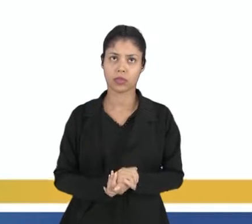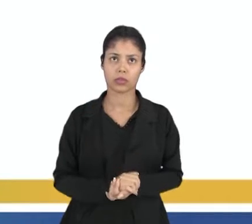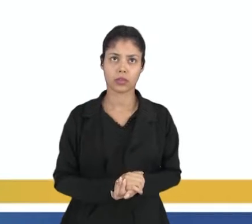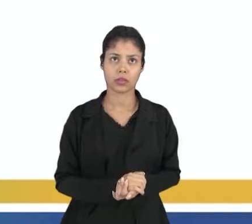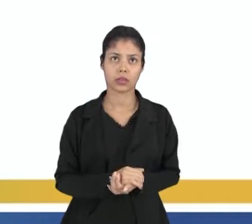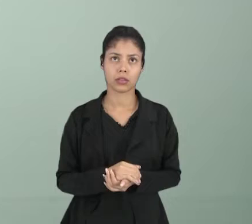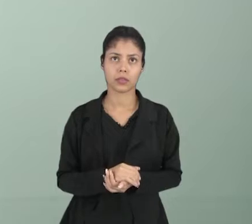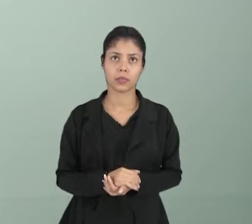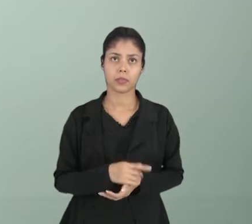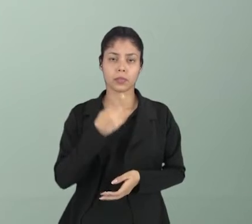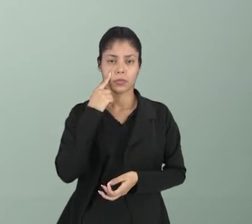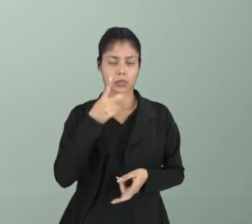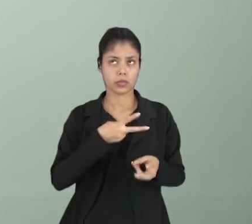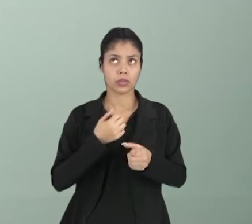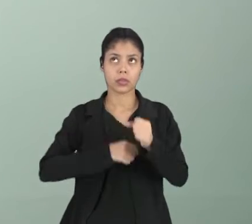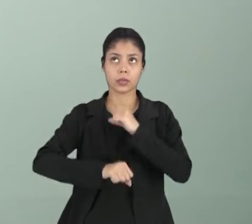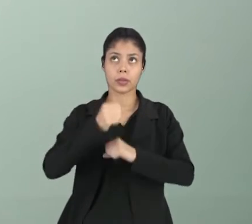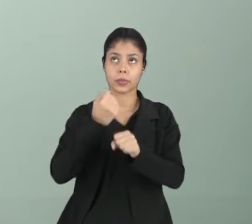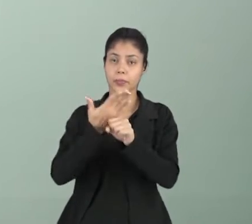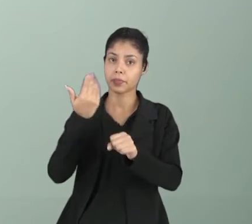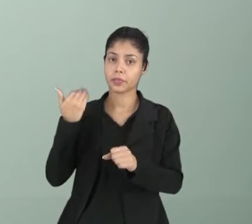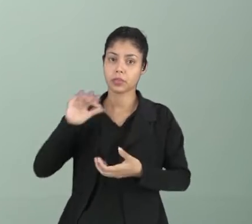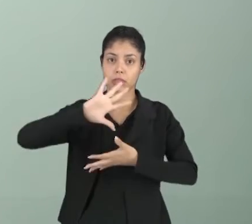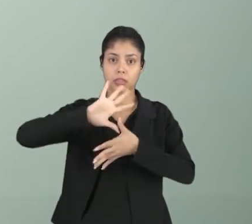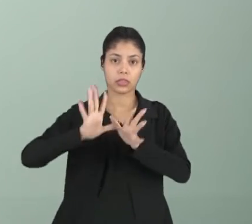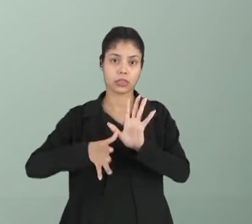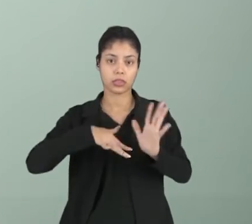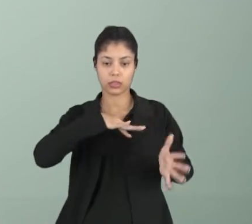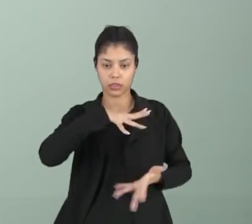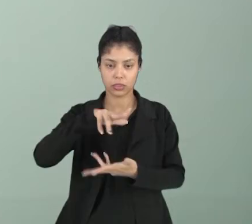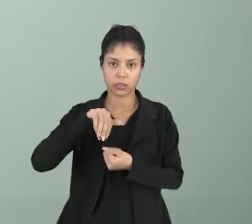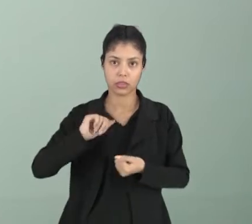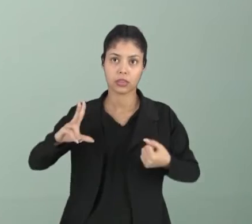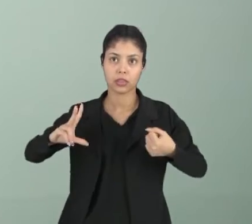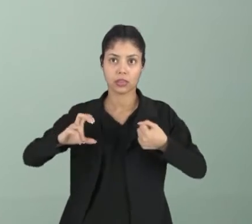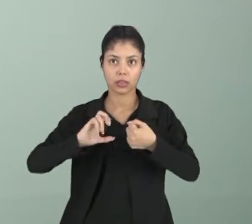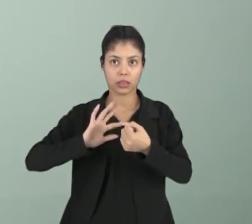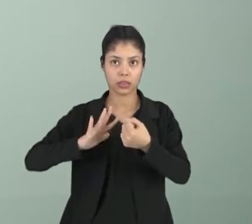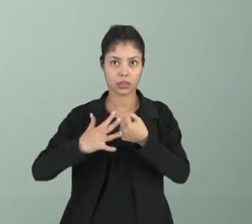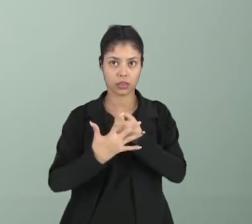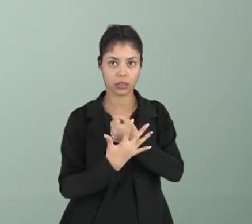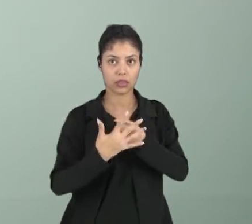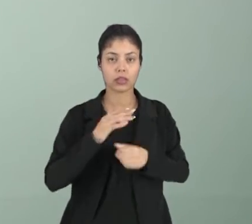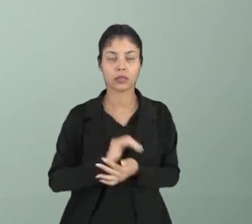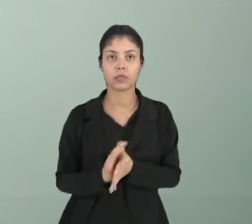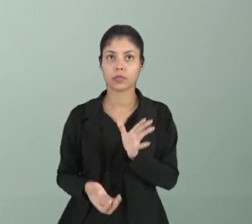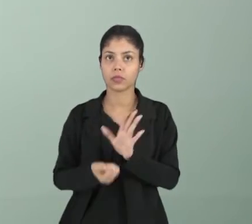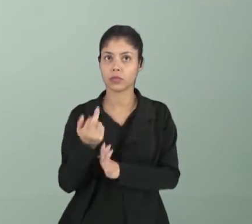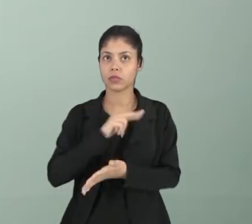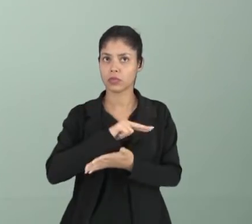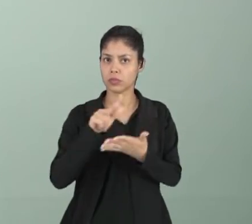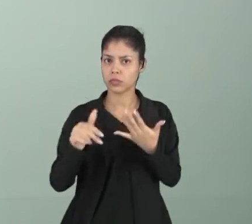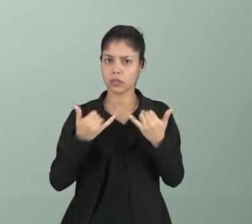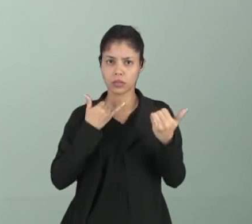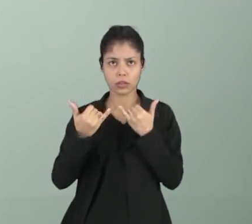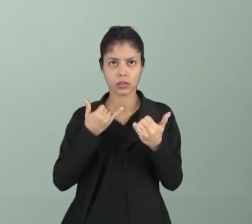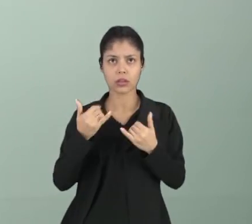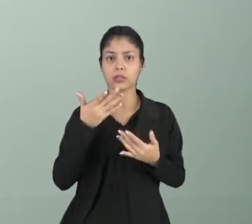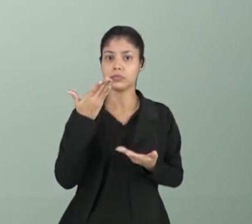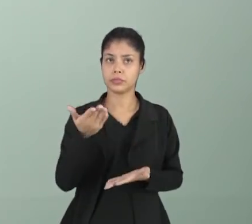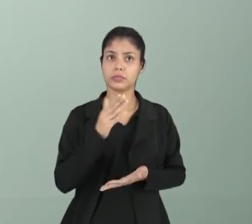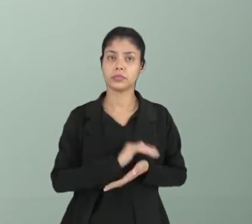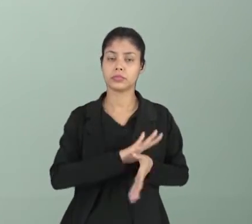desde o ano passado, quando começou a pandemia com a Covid, surgiram vários